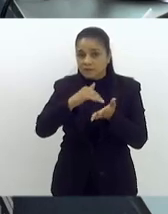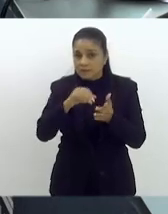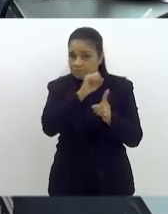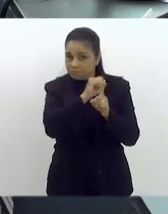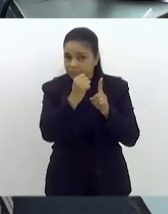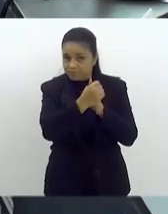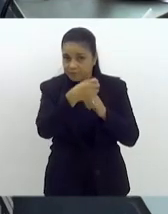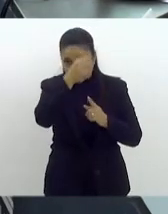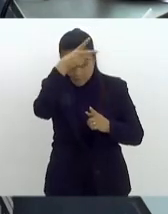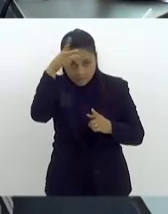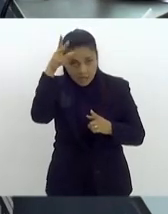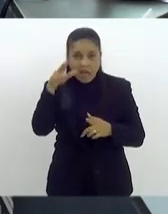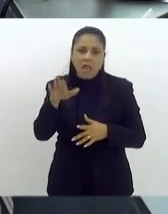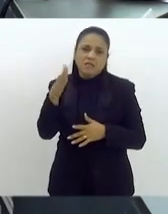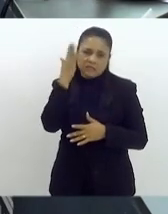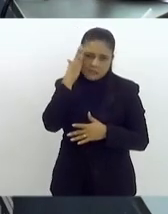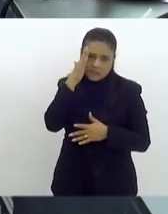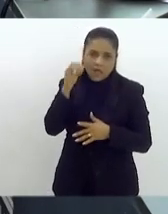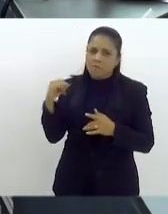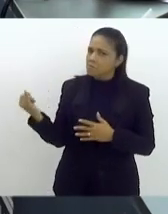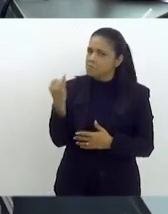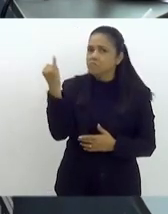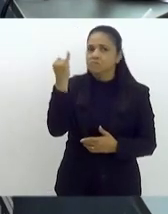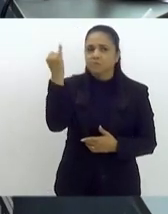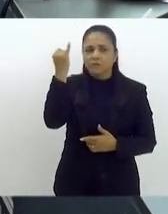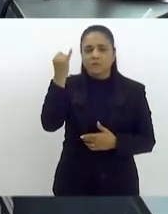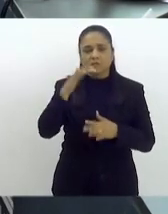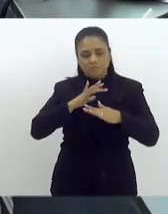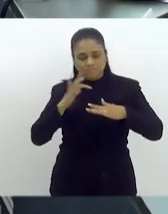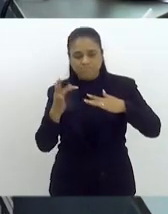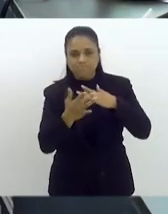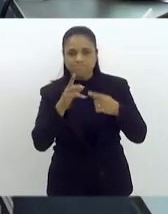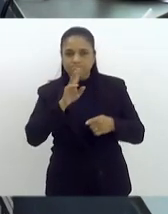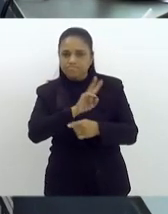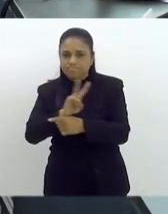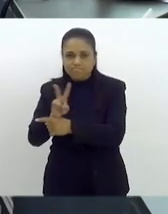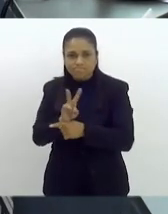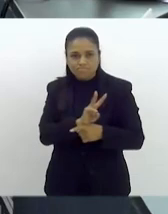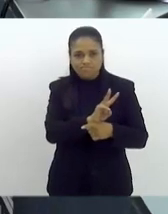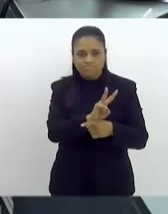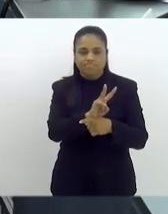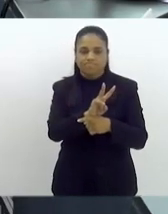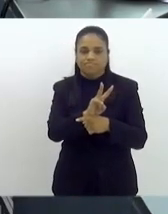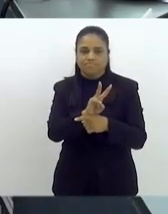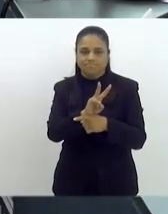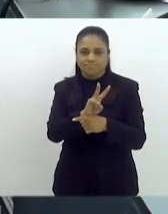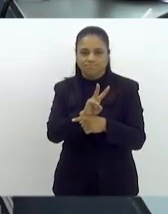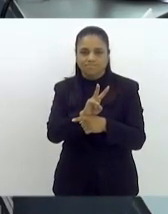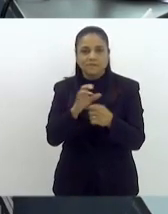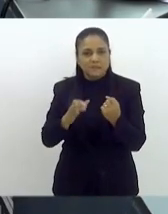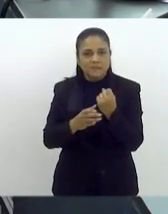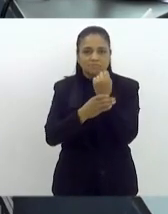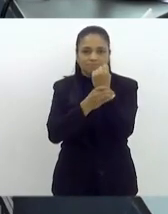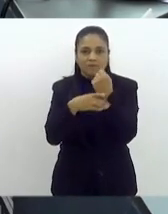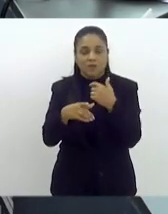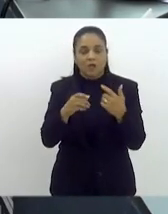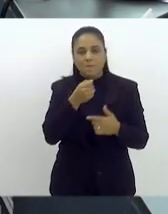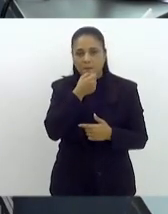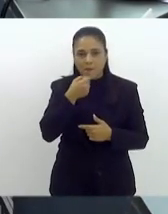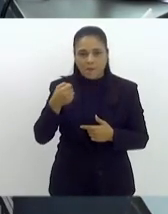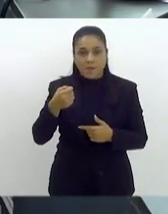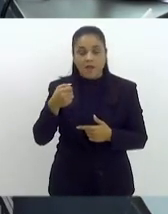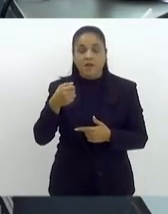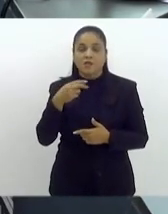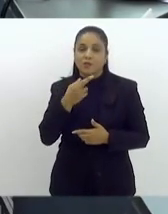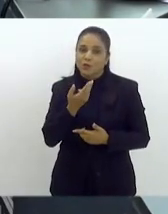como ninguém sabe da importância dessa rede de proteção Então eu vou passar a palavra para Dra Lívia que vai dizer